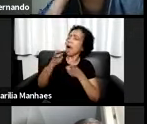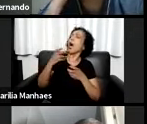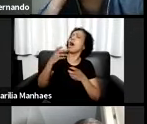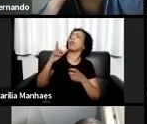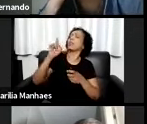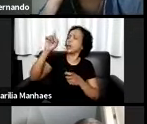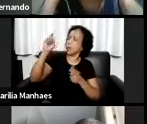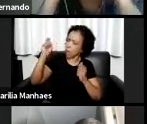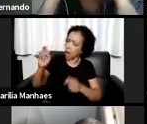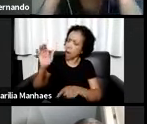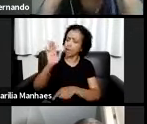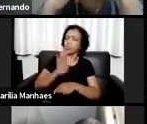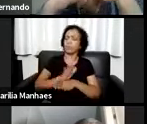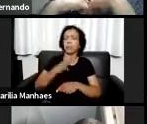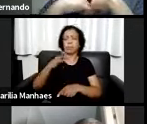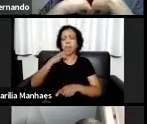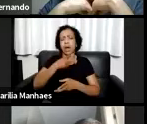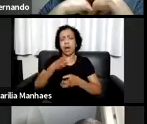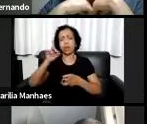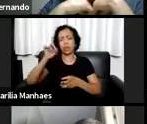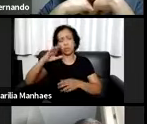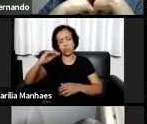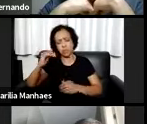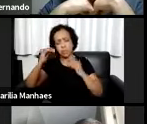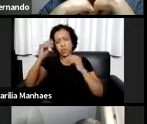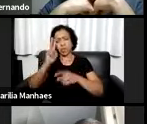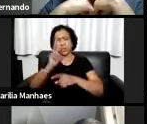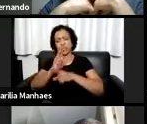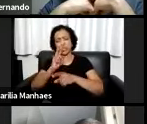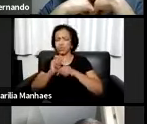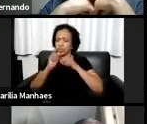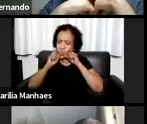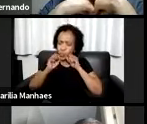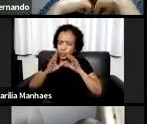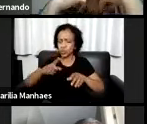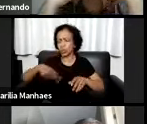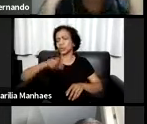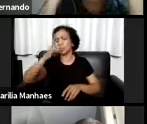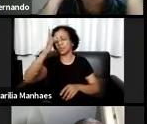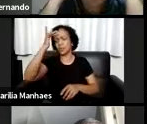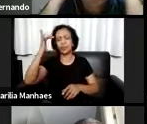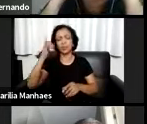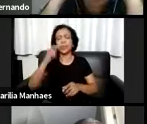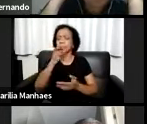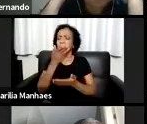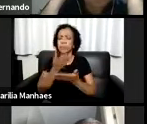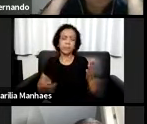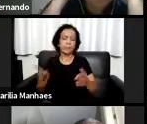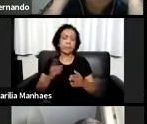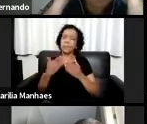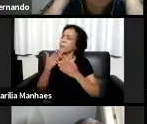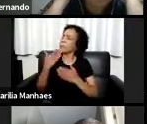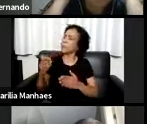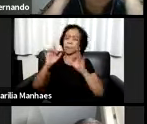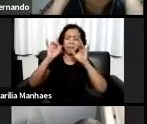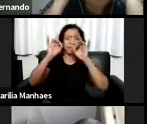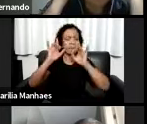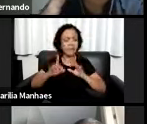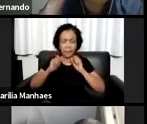tudo, e que, Senhor, isso renda glória, honra e louvor ao teu nome. Eu peço, Senhor, de maneira especial pelos pastores